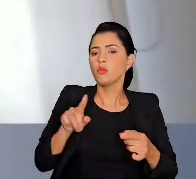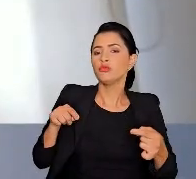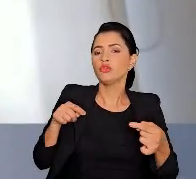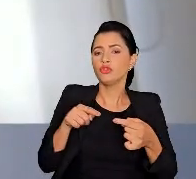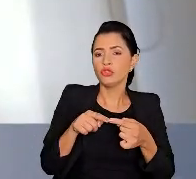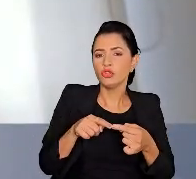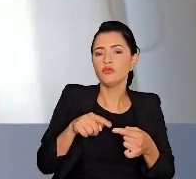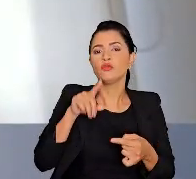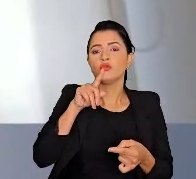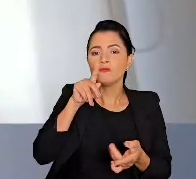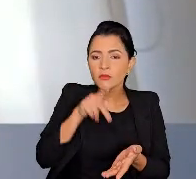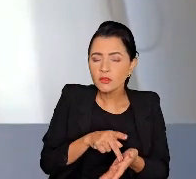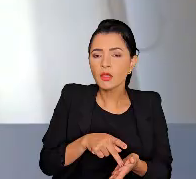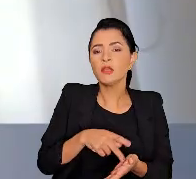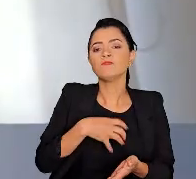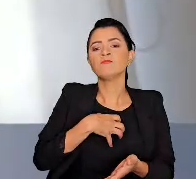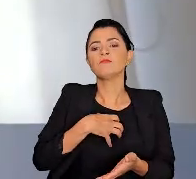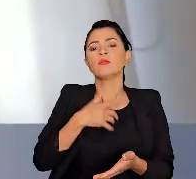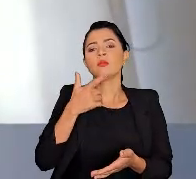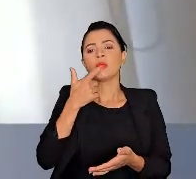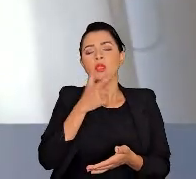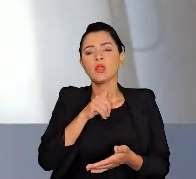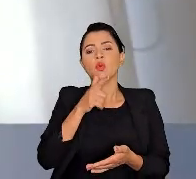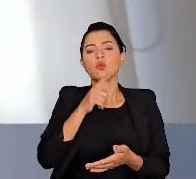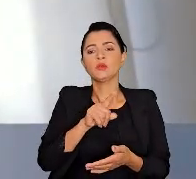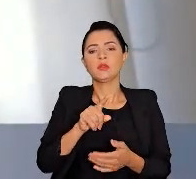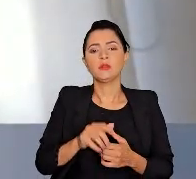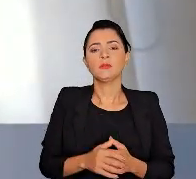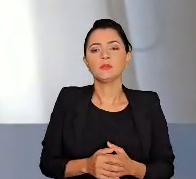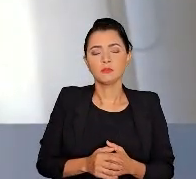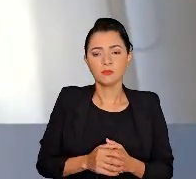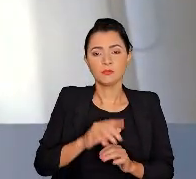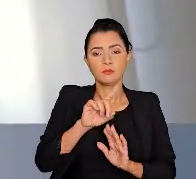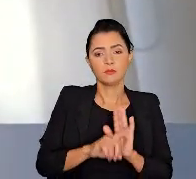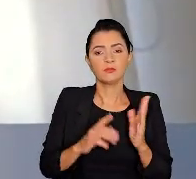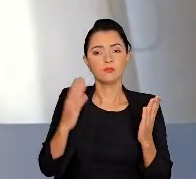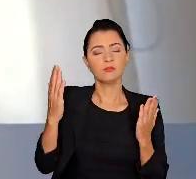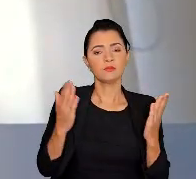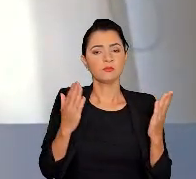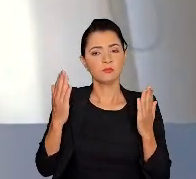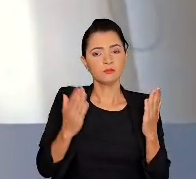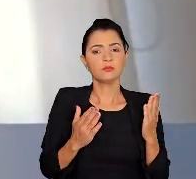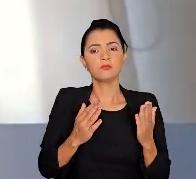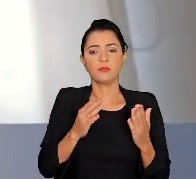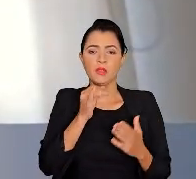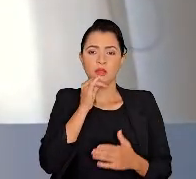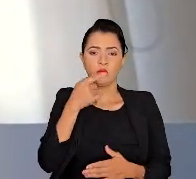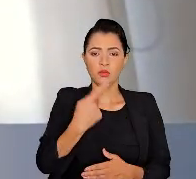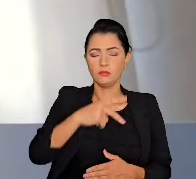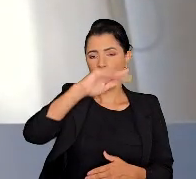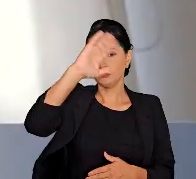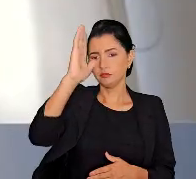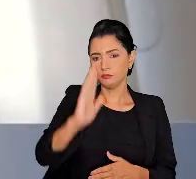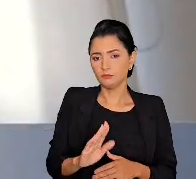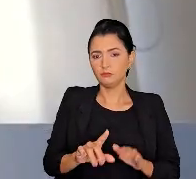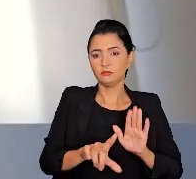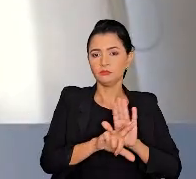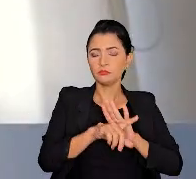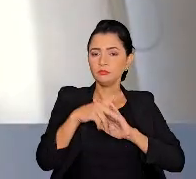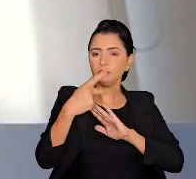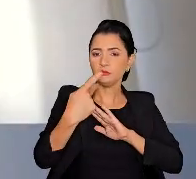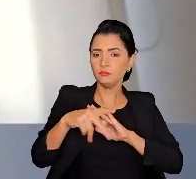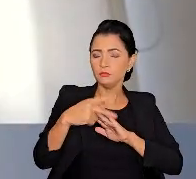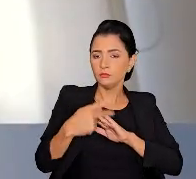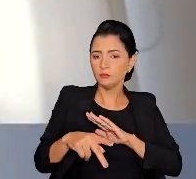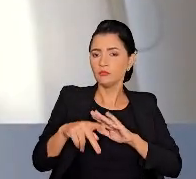real sentido e alcance da norma. Direito comparado. A exemplo do Brasil, as legislações de países